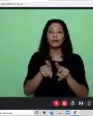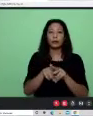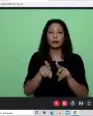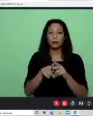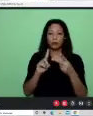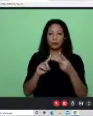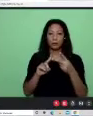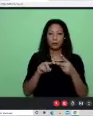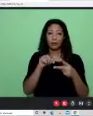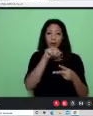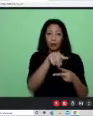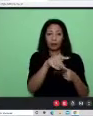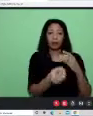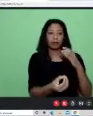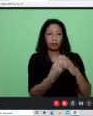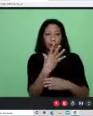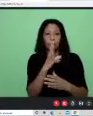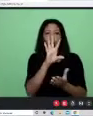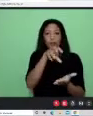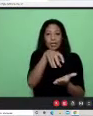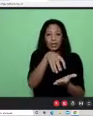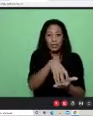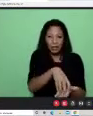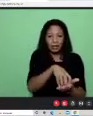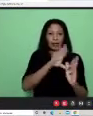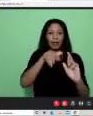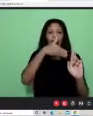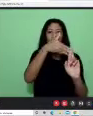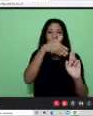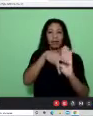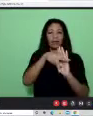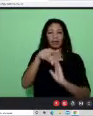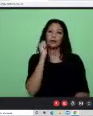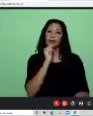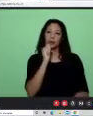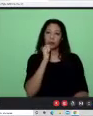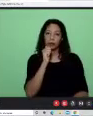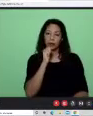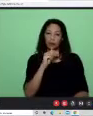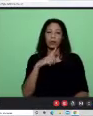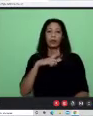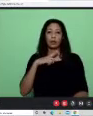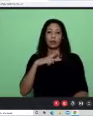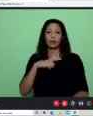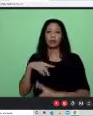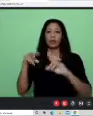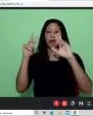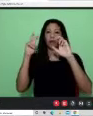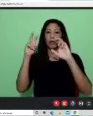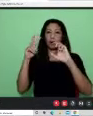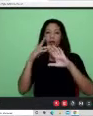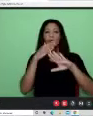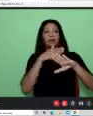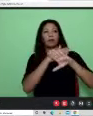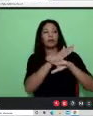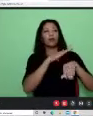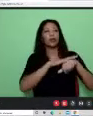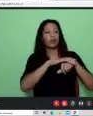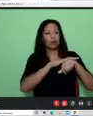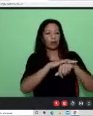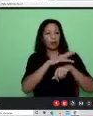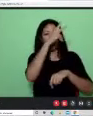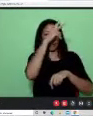fosse instalado o centro de referência para mulheres, que inclusive isso foi uma pauta que eu levei até ao prefeito, e ele disse, vamos, que